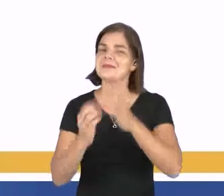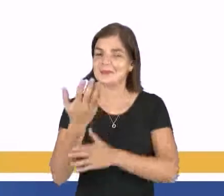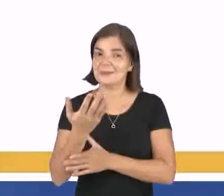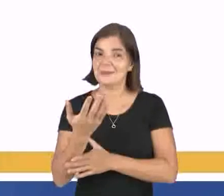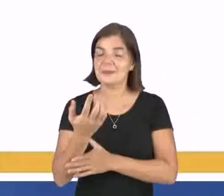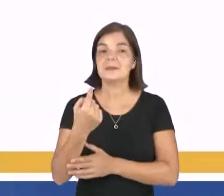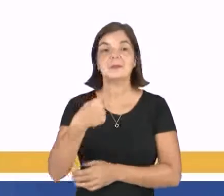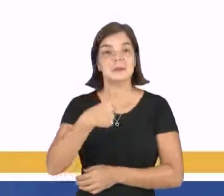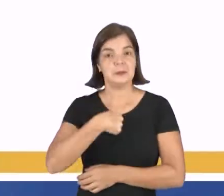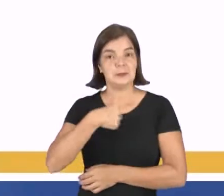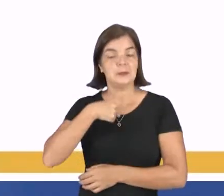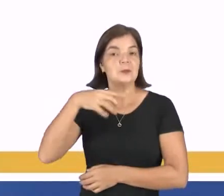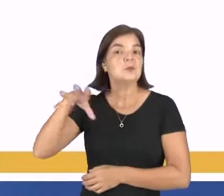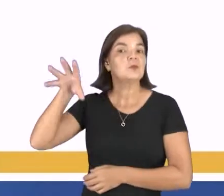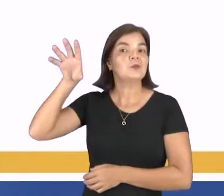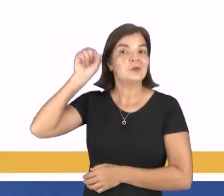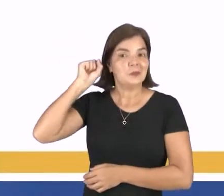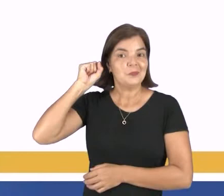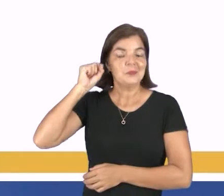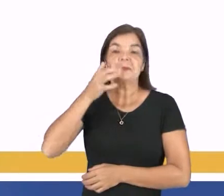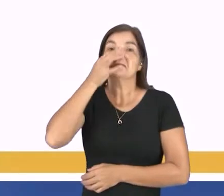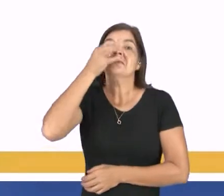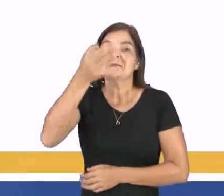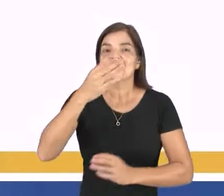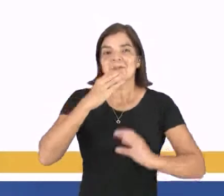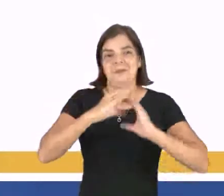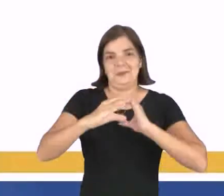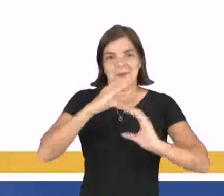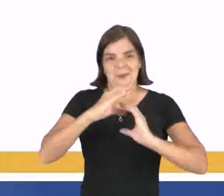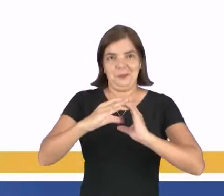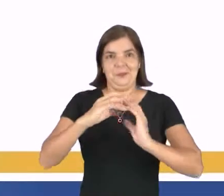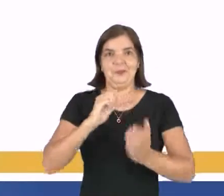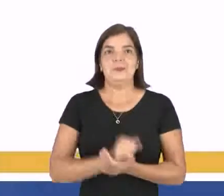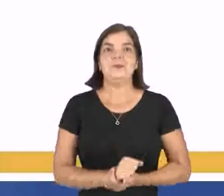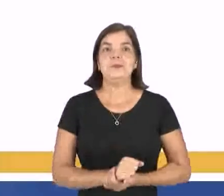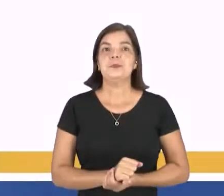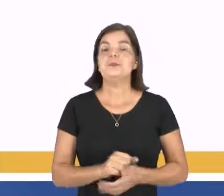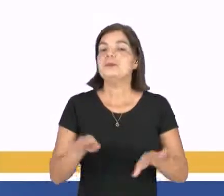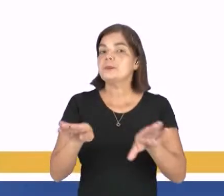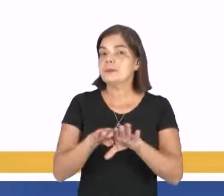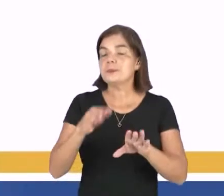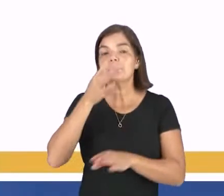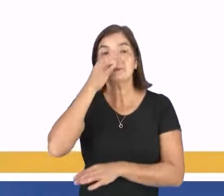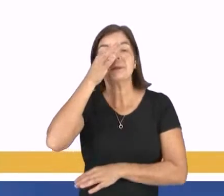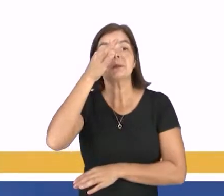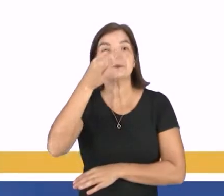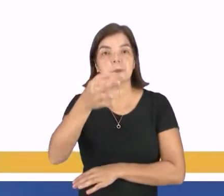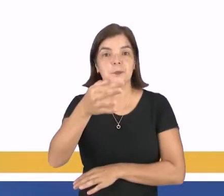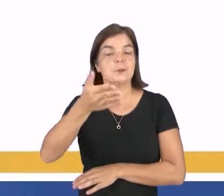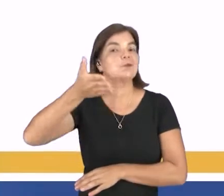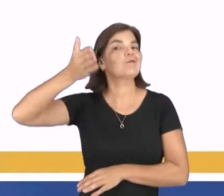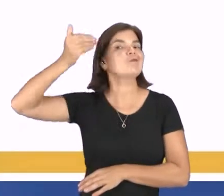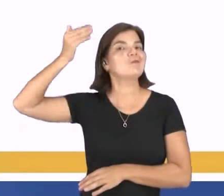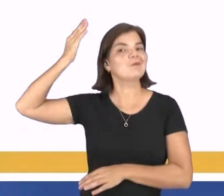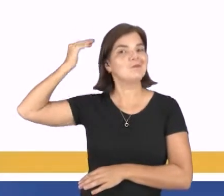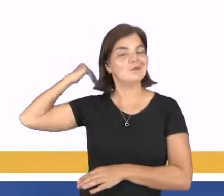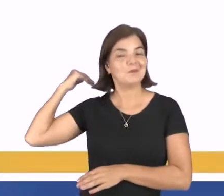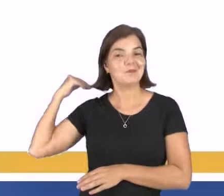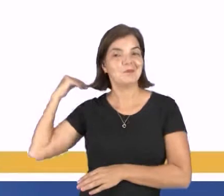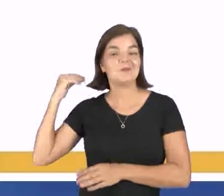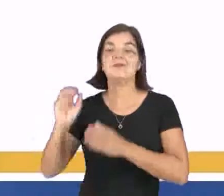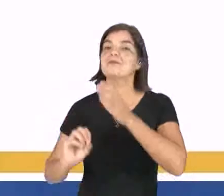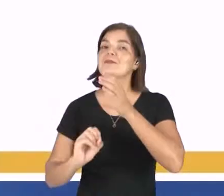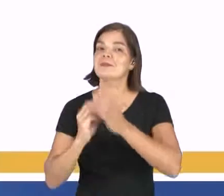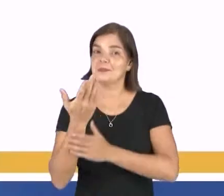ouvirei música é o futuro do presente e o futuro do pretérito ele é um futuro que ele foi impedido de